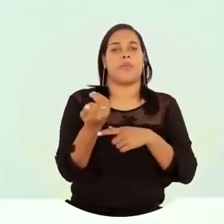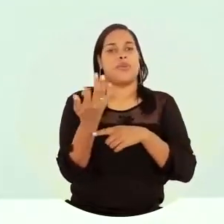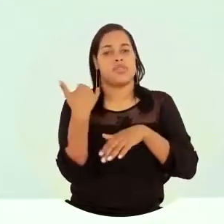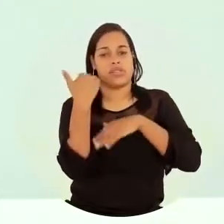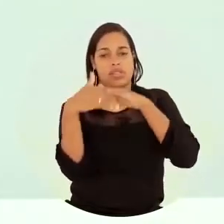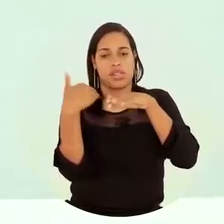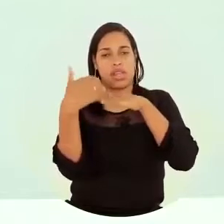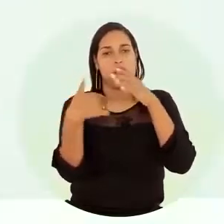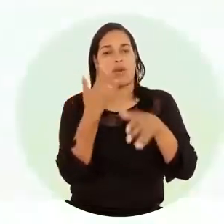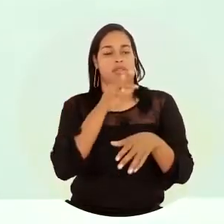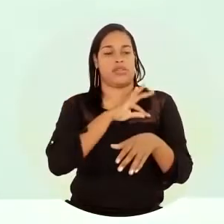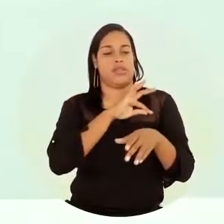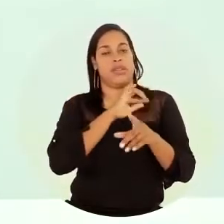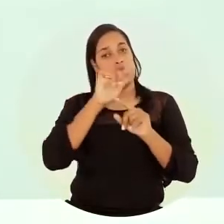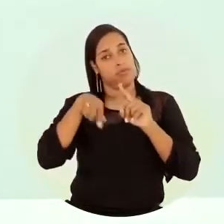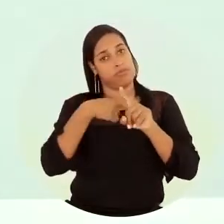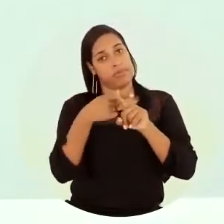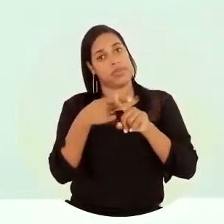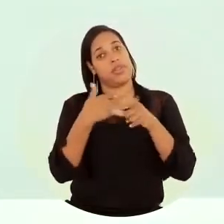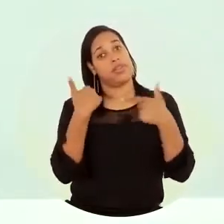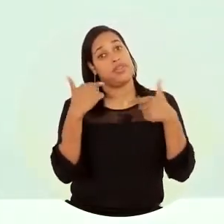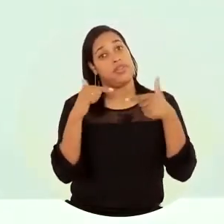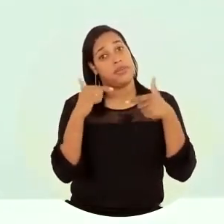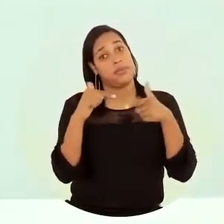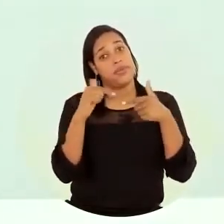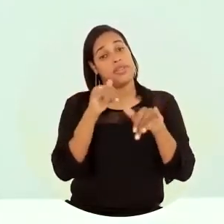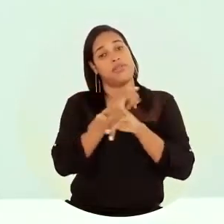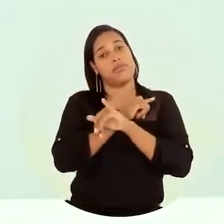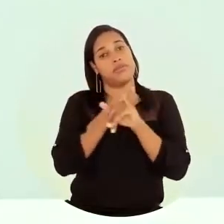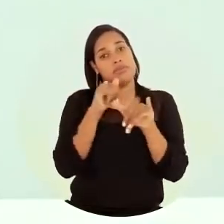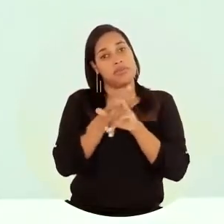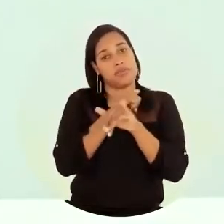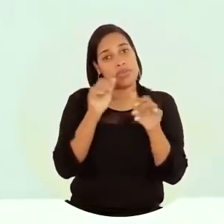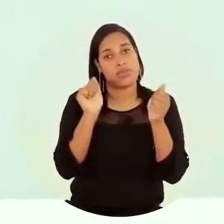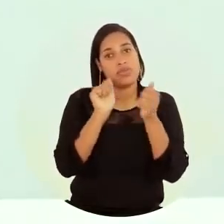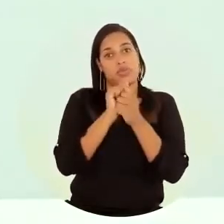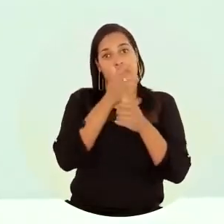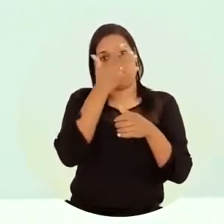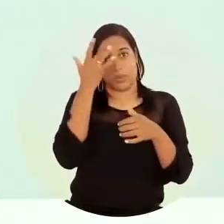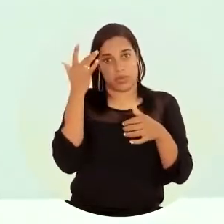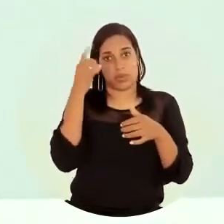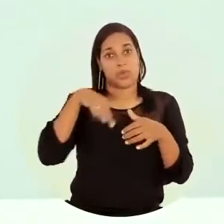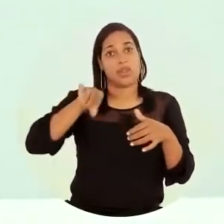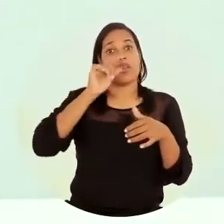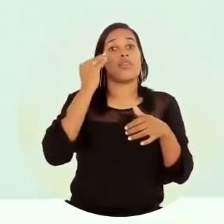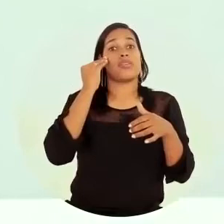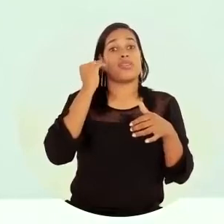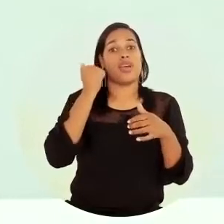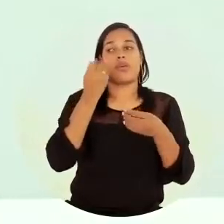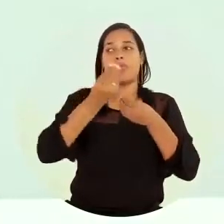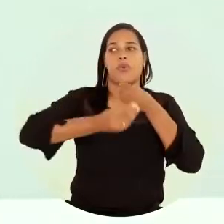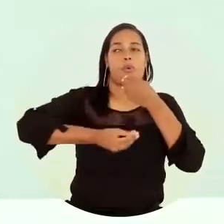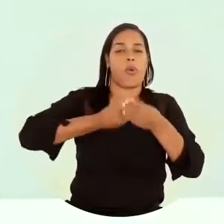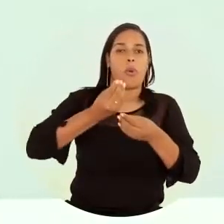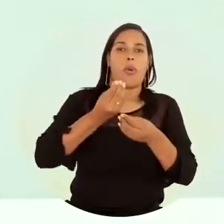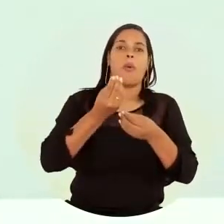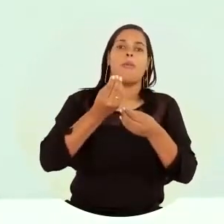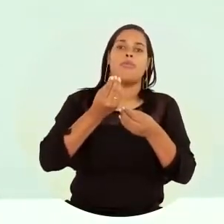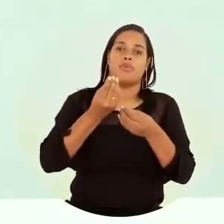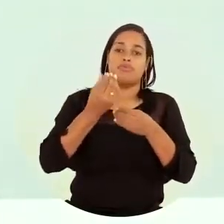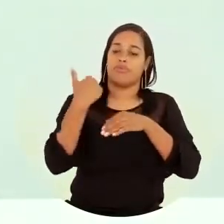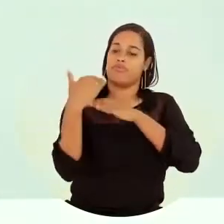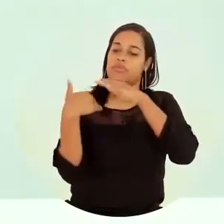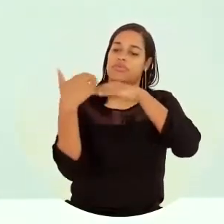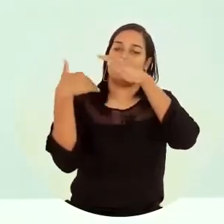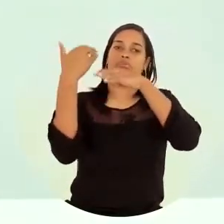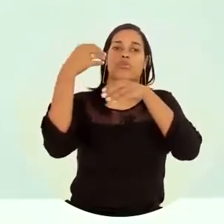vão percorrer dentro das empresas. As empresas não conseguem motivar, forçar as pessoas a se motivarem, porque a motivação é interna, as pessoas se motivam de